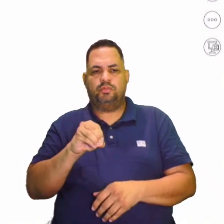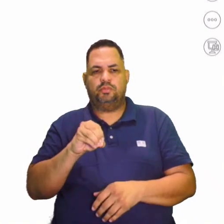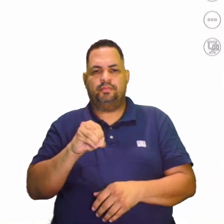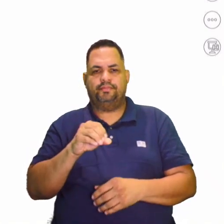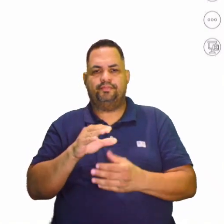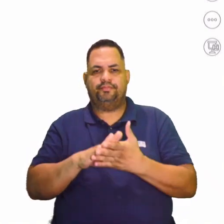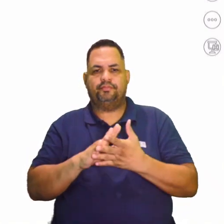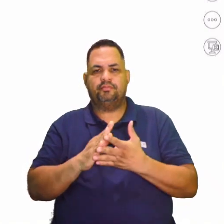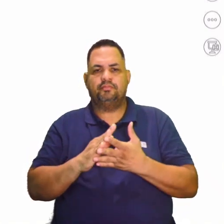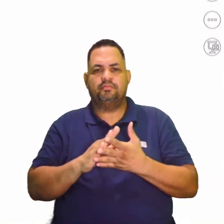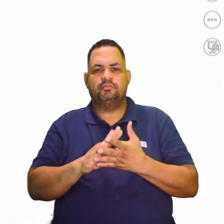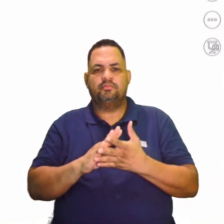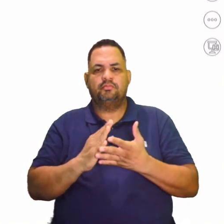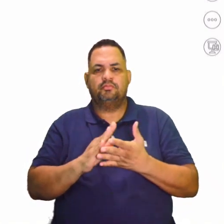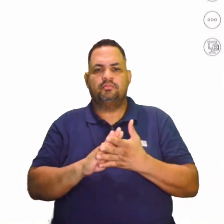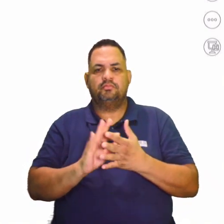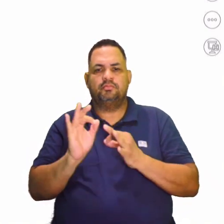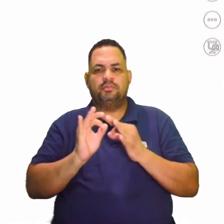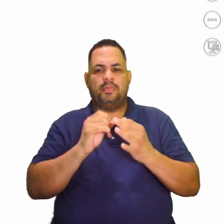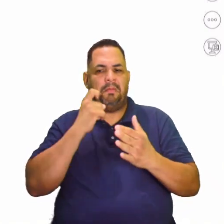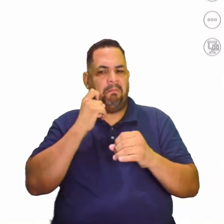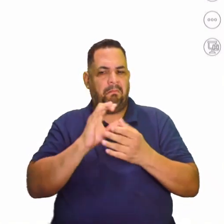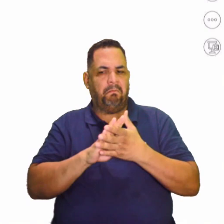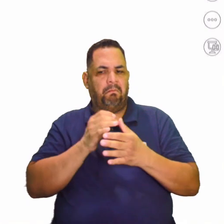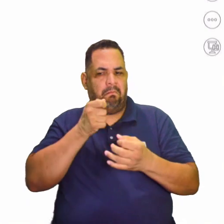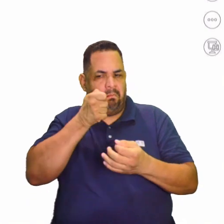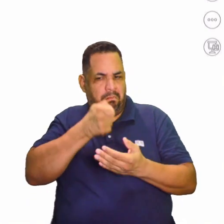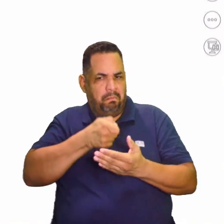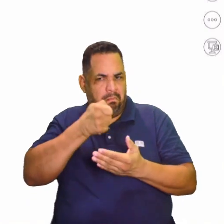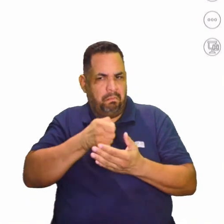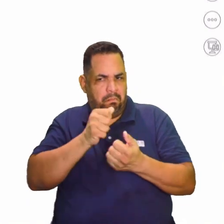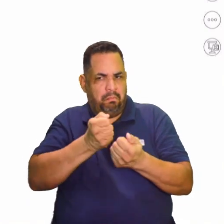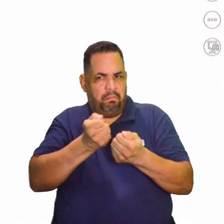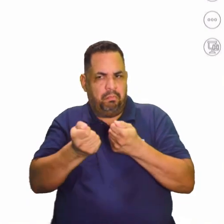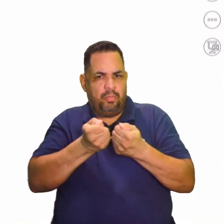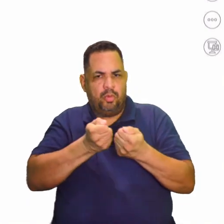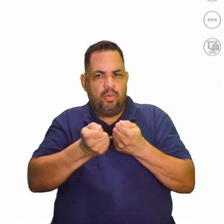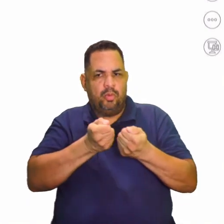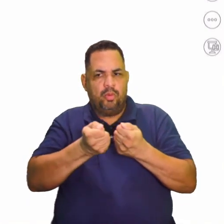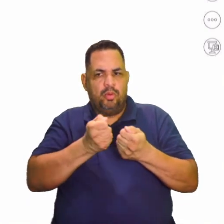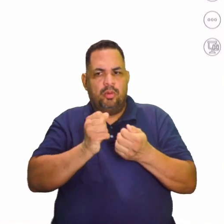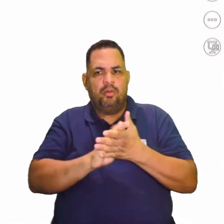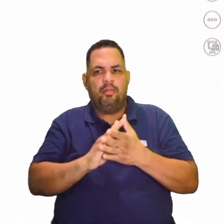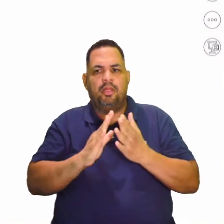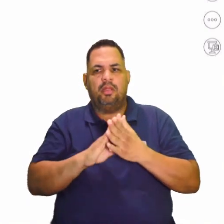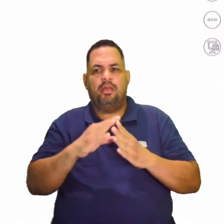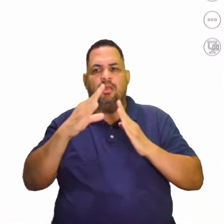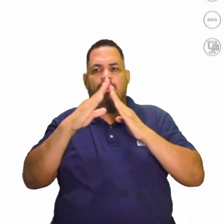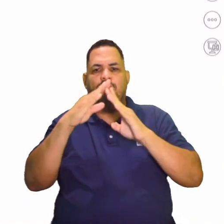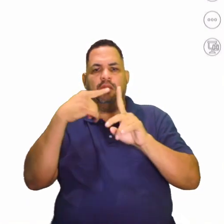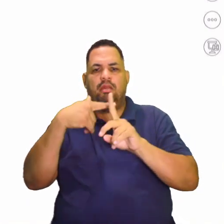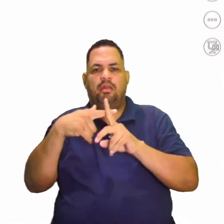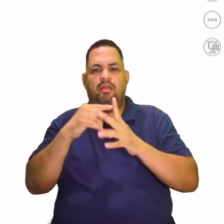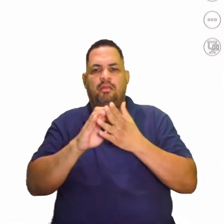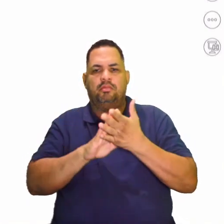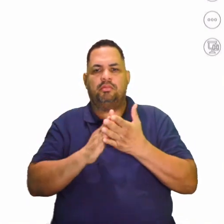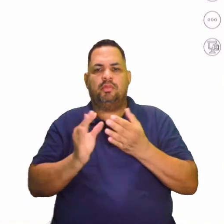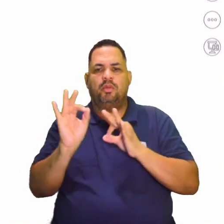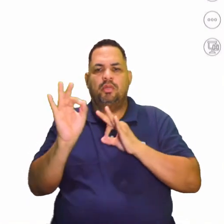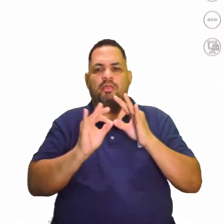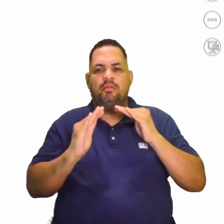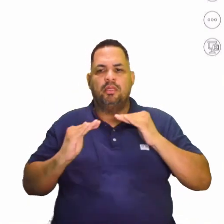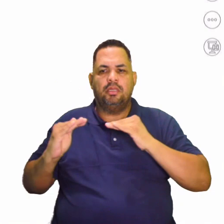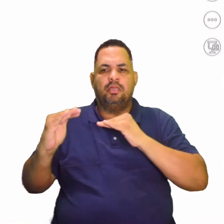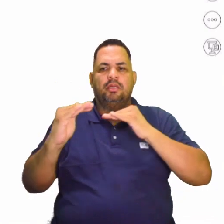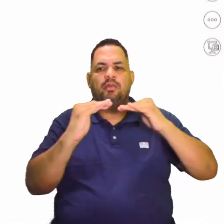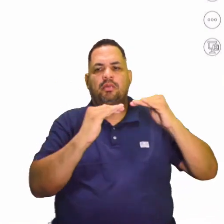uma arte muito rígida, porque era controlado pelo clero, que estabelecia o quê? Padrões de